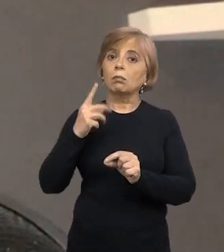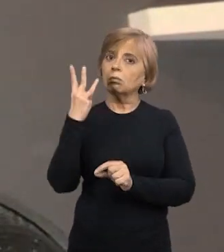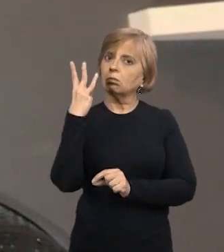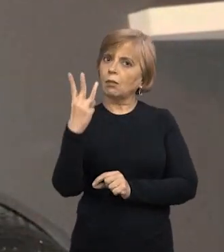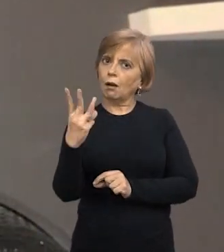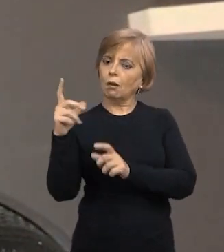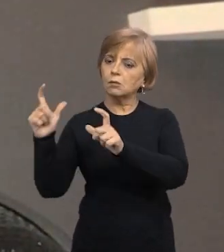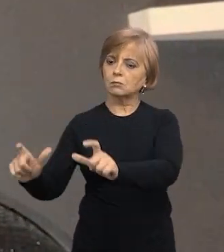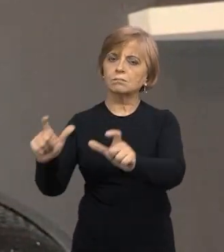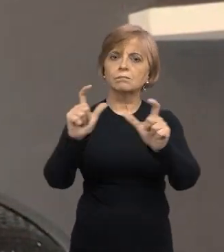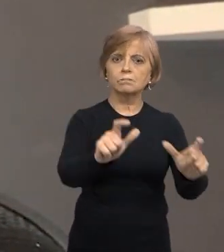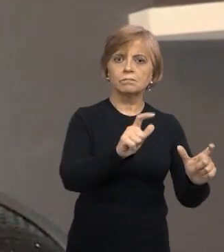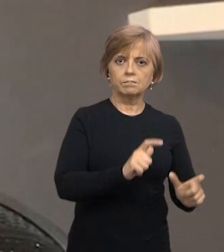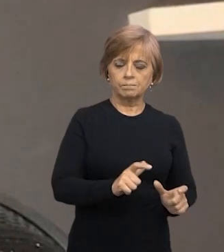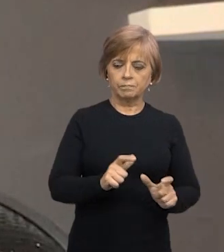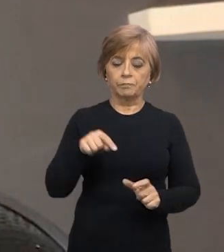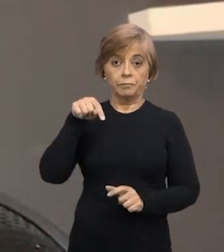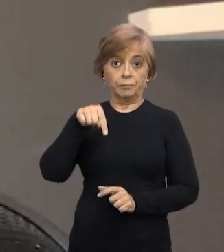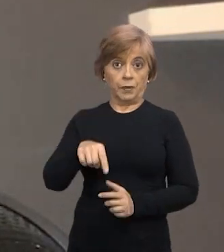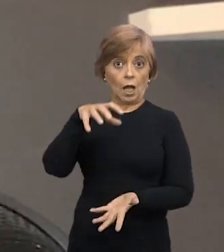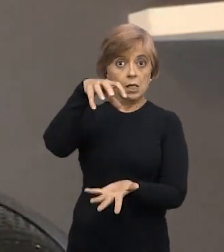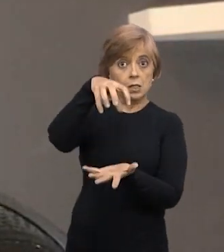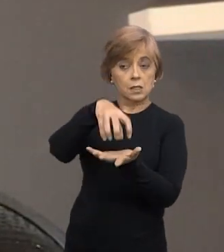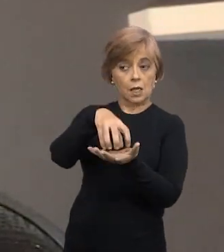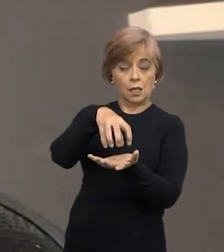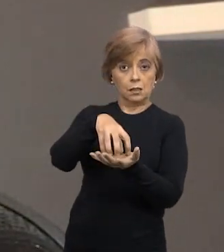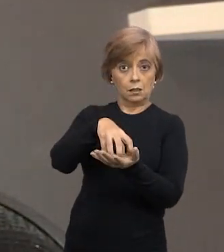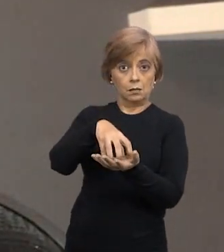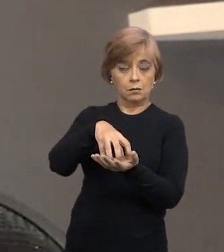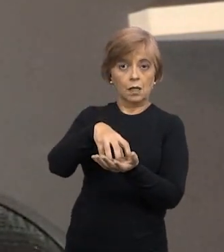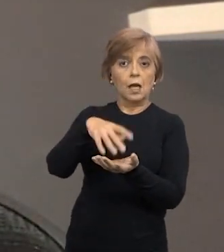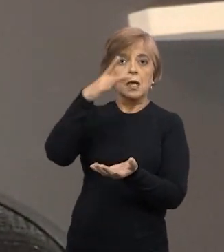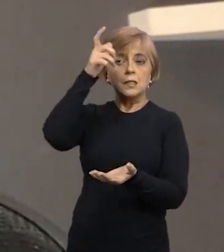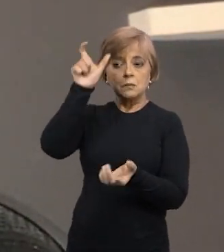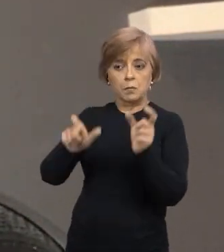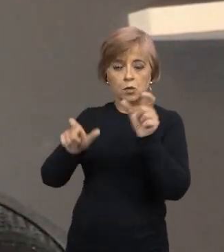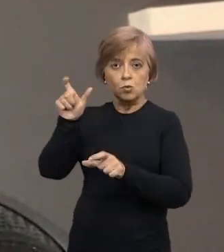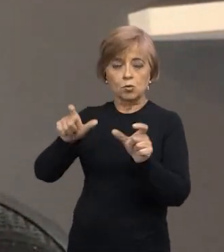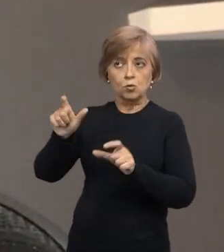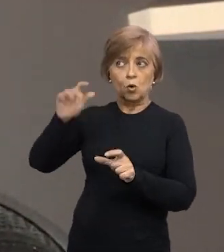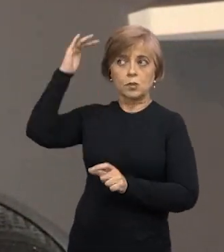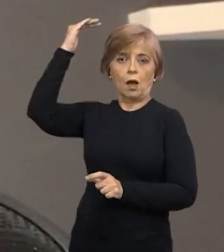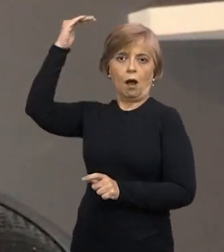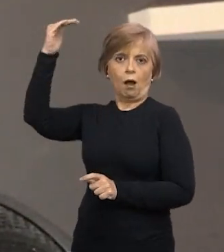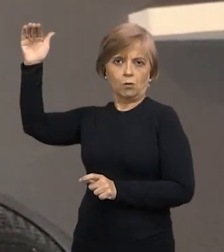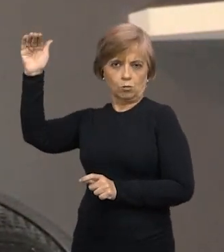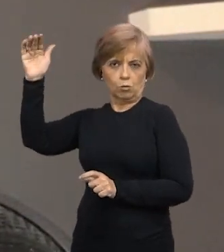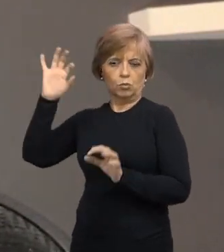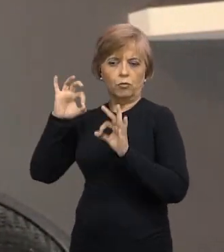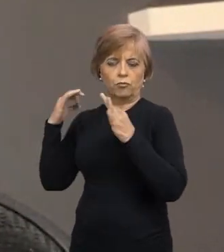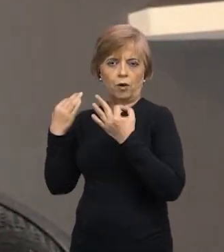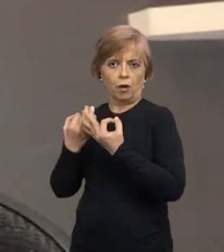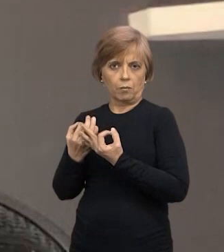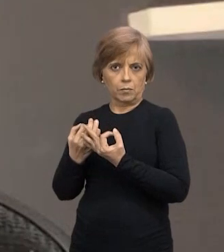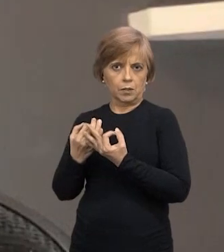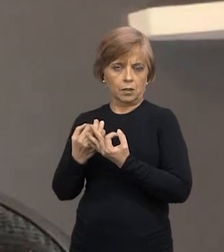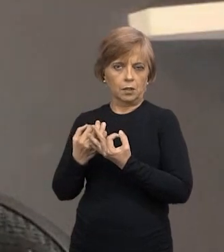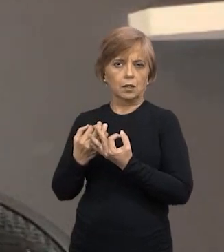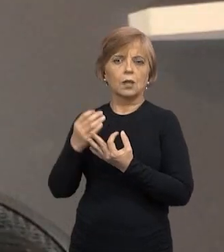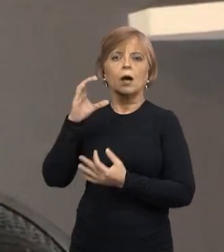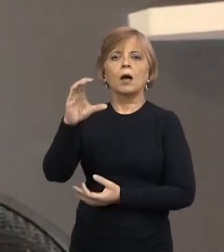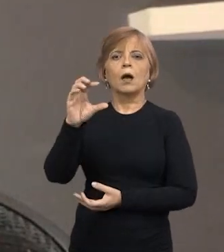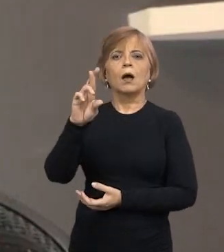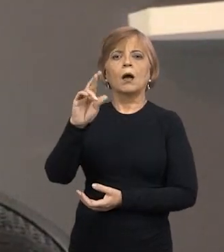unidades. A Central de Recepção de Adultos e Famílias Tom Jobim, conhecida como CRAF